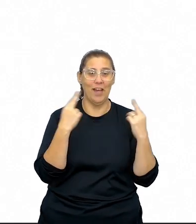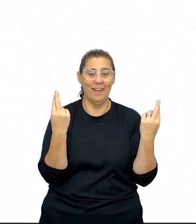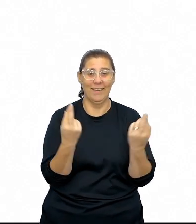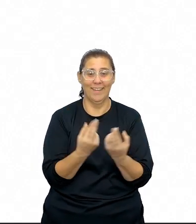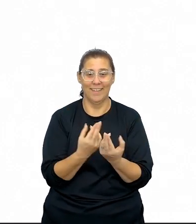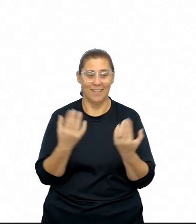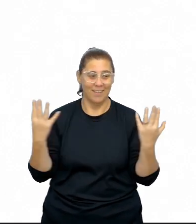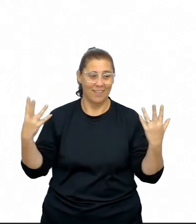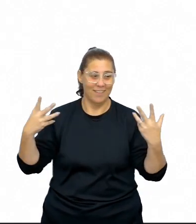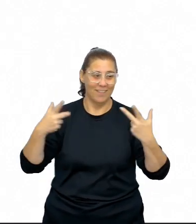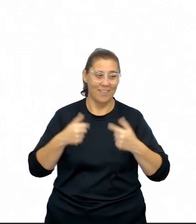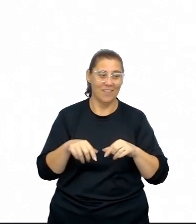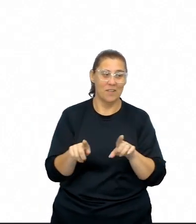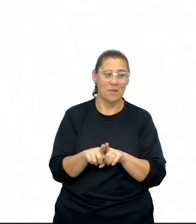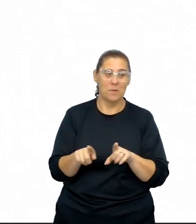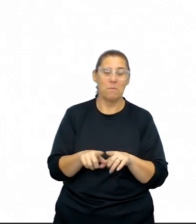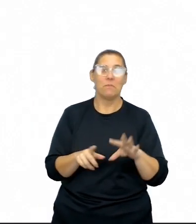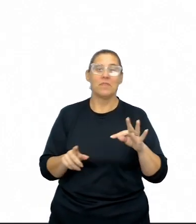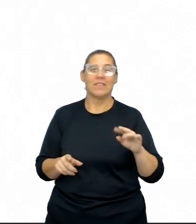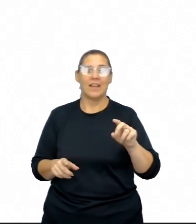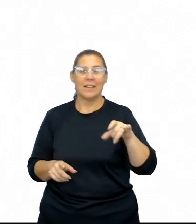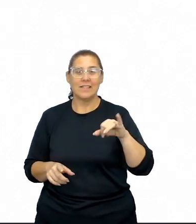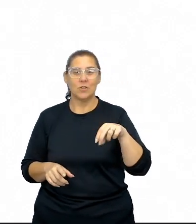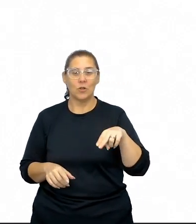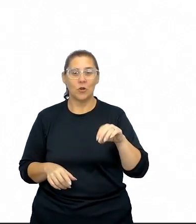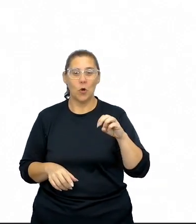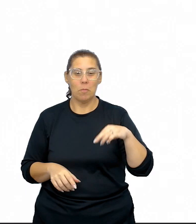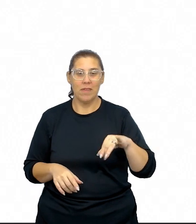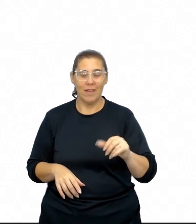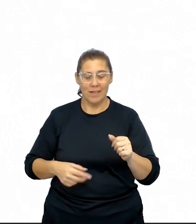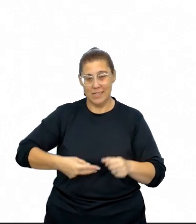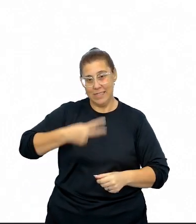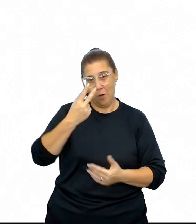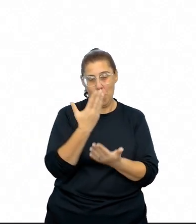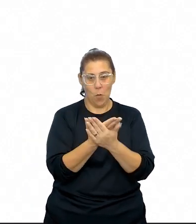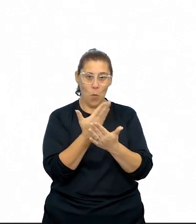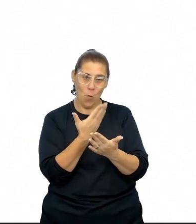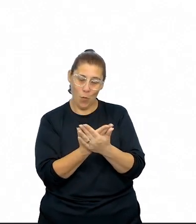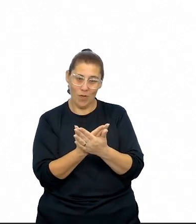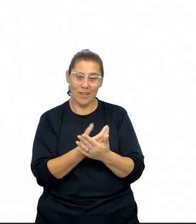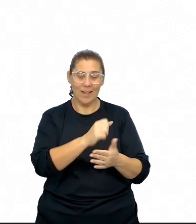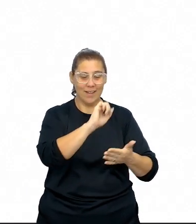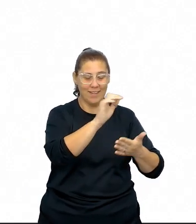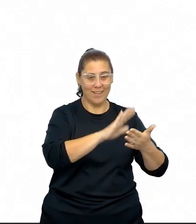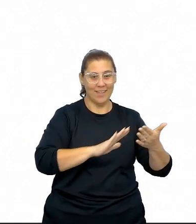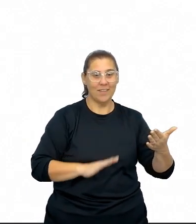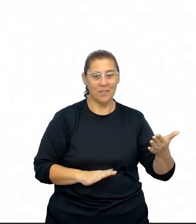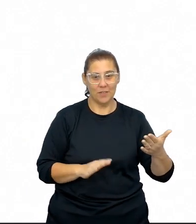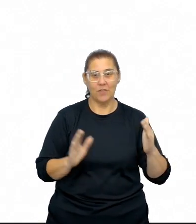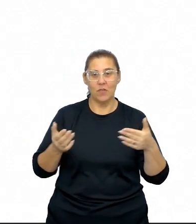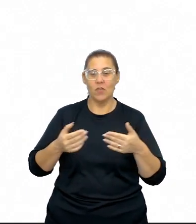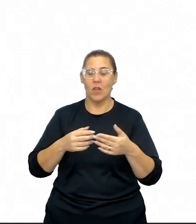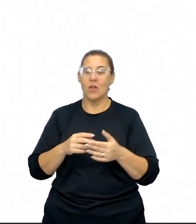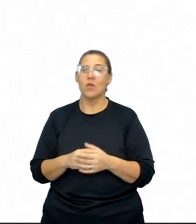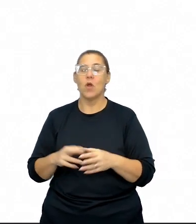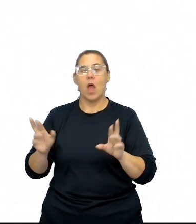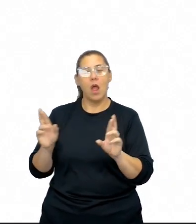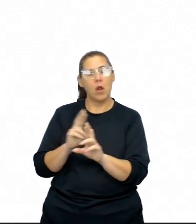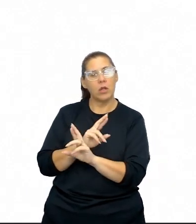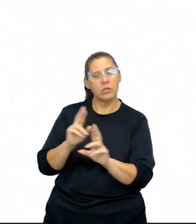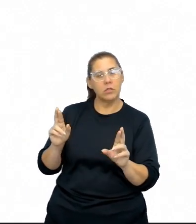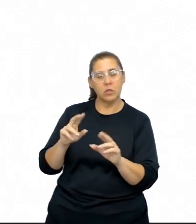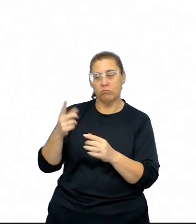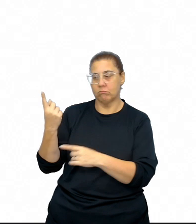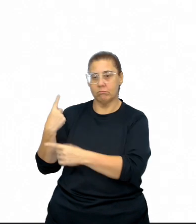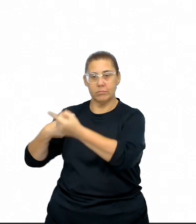seus filos e taxonomia. Já na segunda aula, a atividade visa o estudo relacionado ao